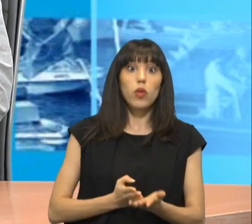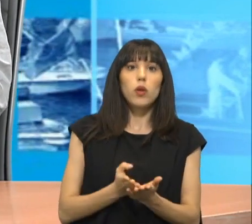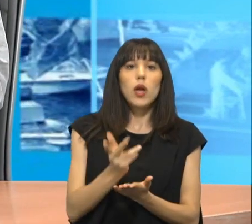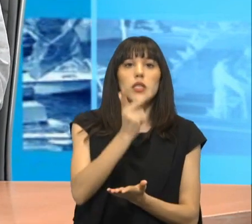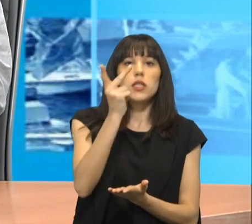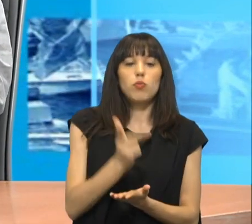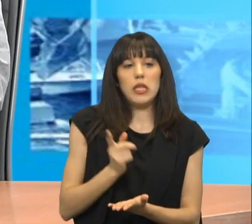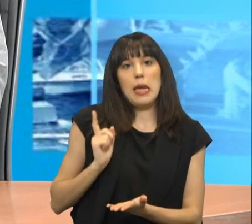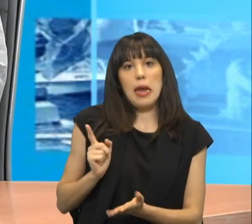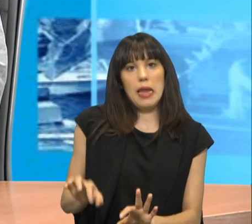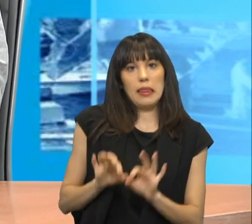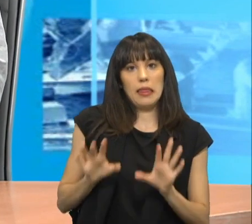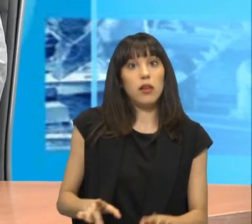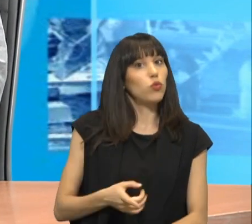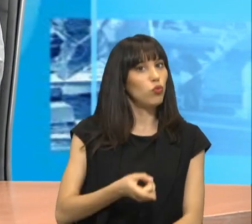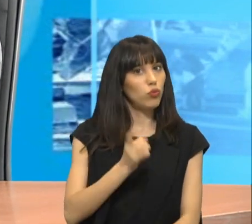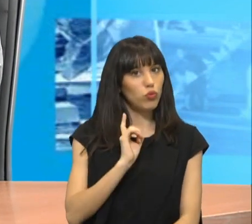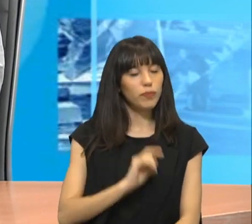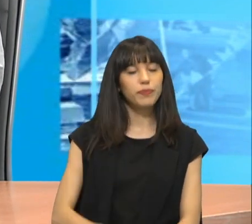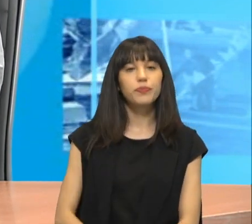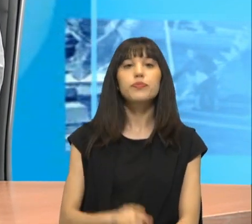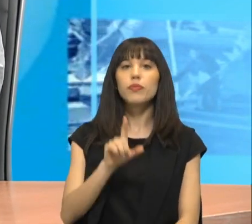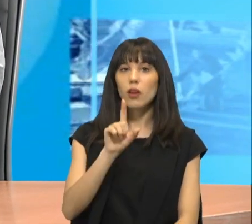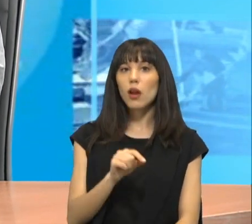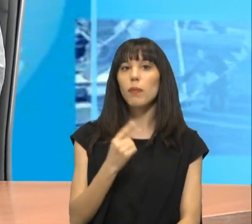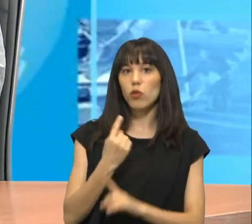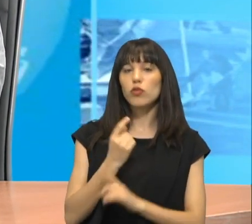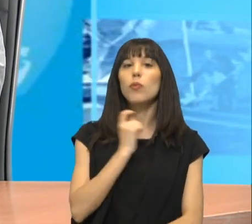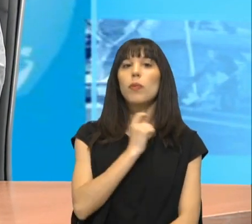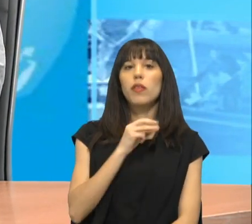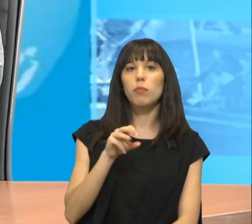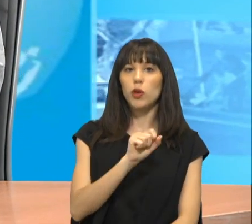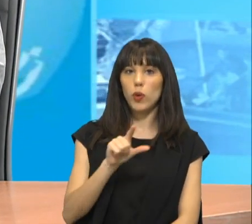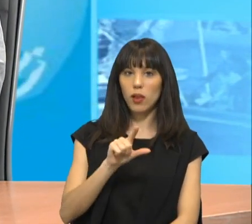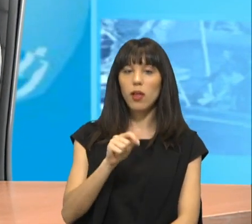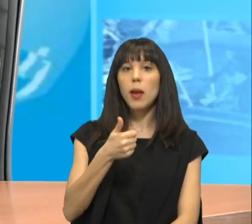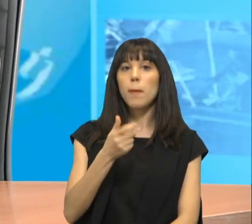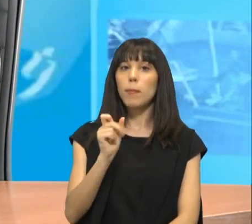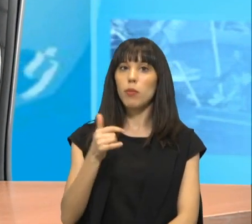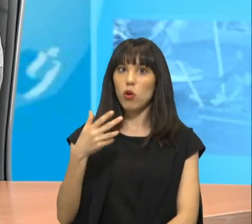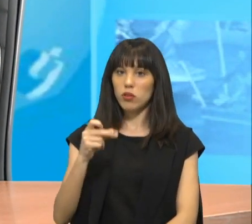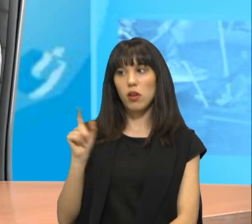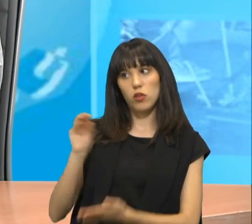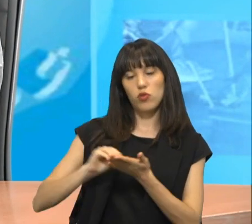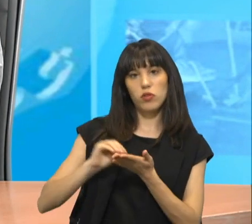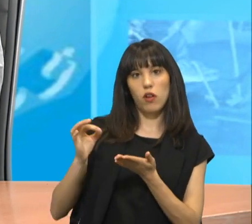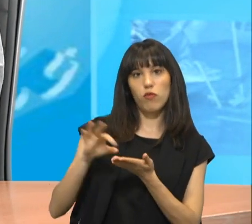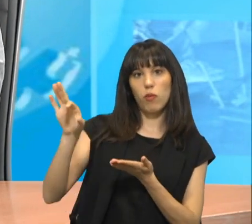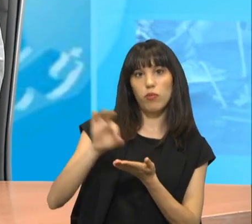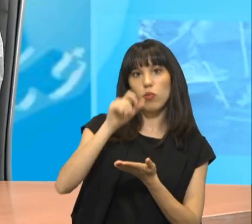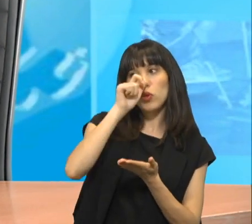total. Há também aqui a questão da manutenção do Padre Manuel Barbosa como secretário, uma vez que os estatutos já permitiam, por exemplo, a eleição de um